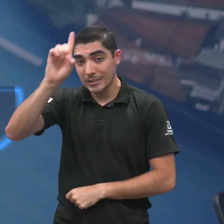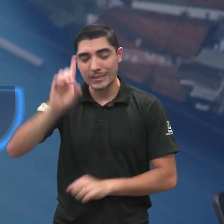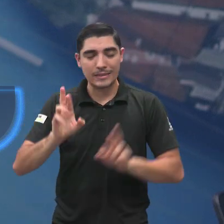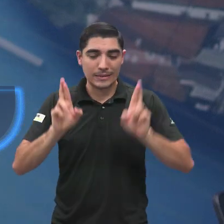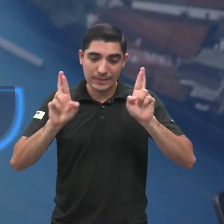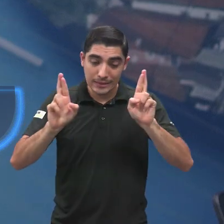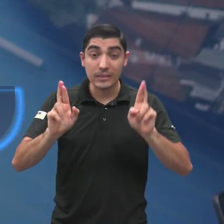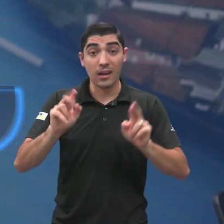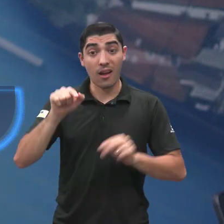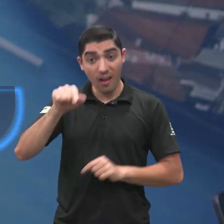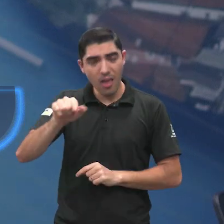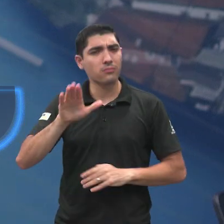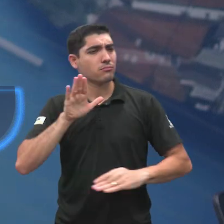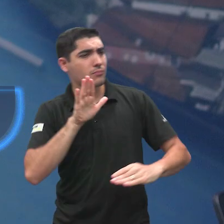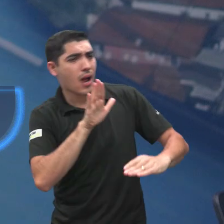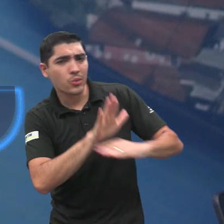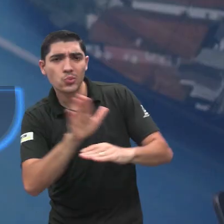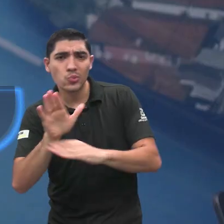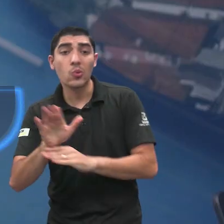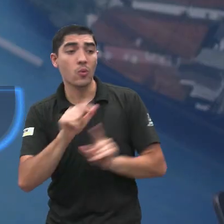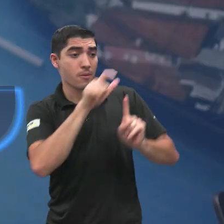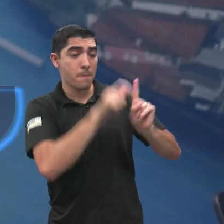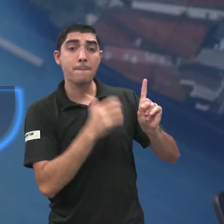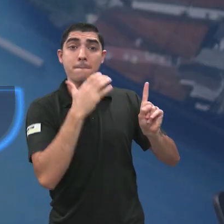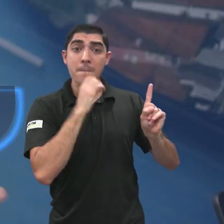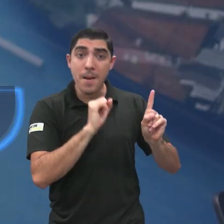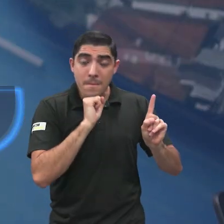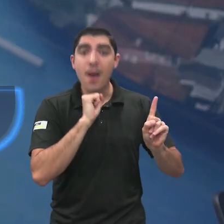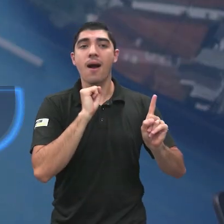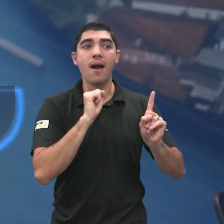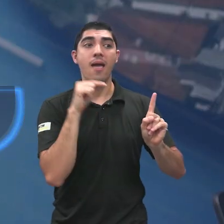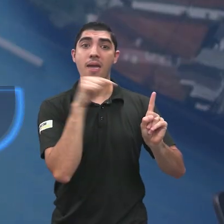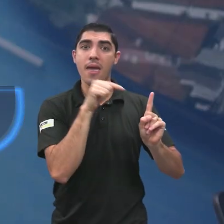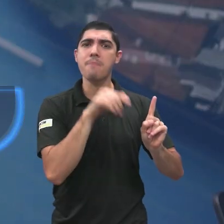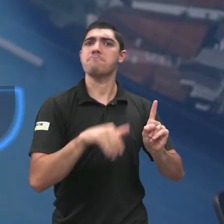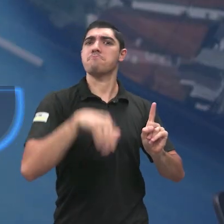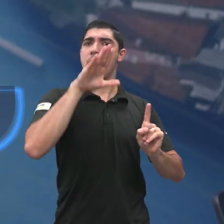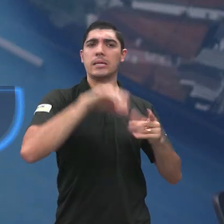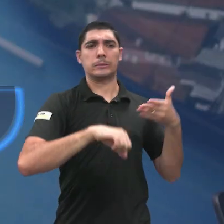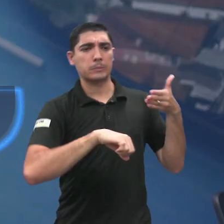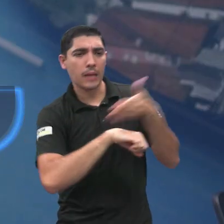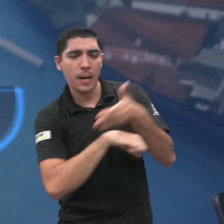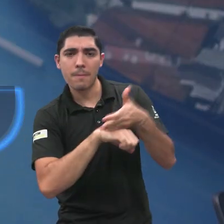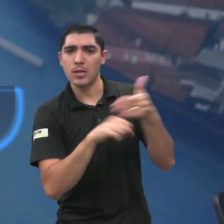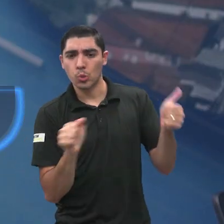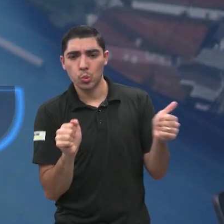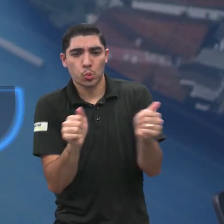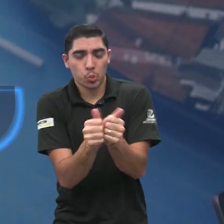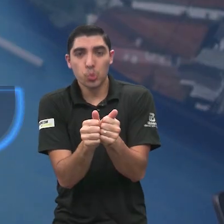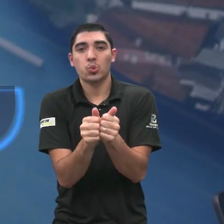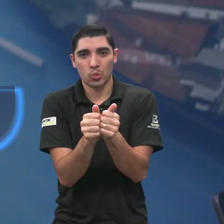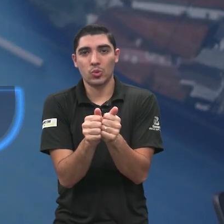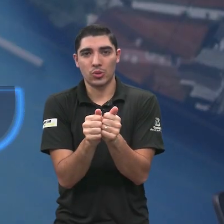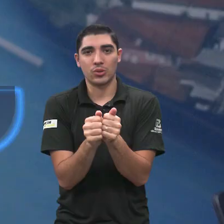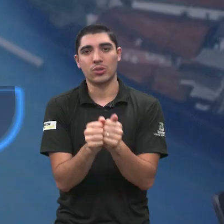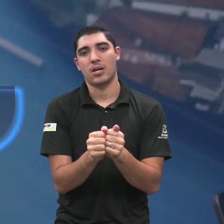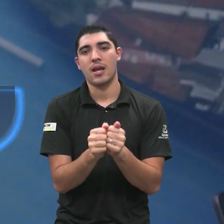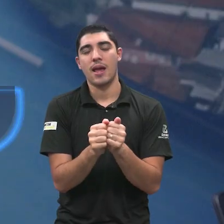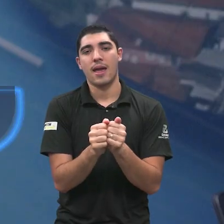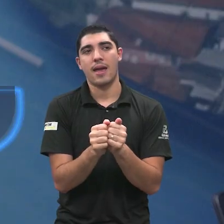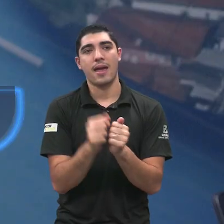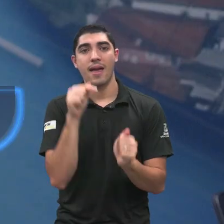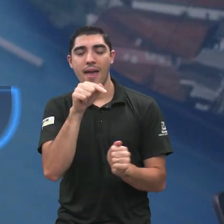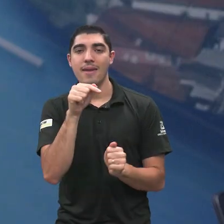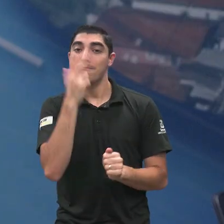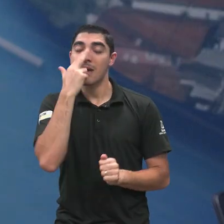vai colaborar com a participação desse pai de forma mais ativa, de forma